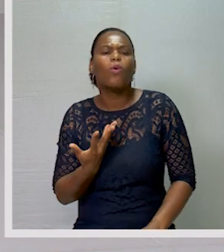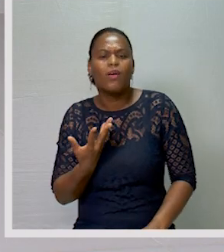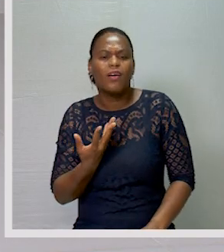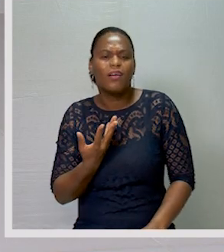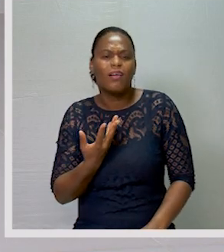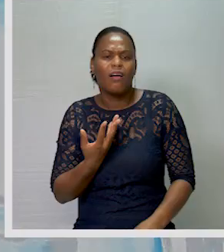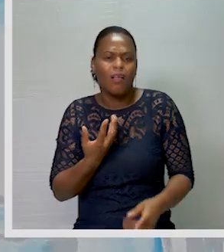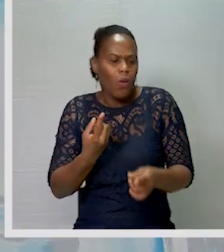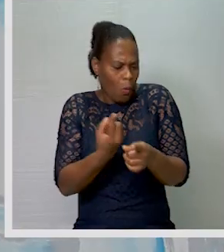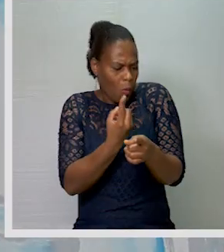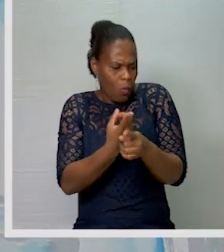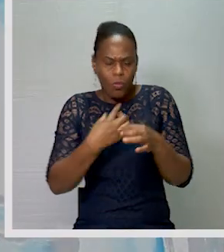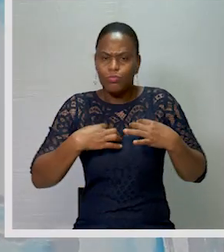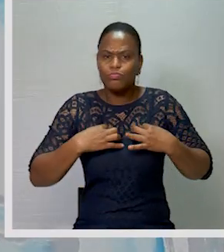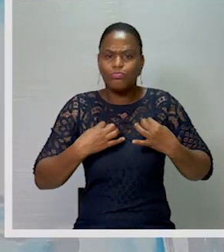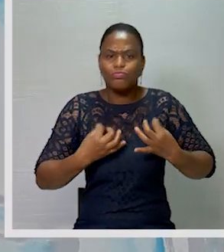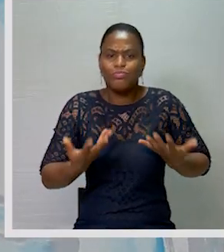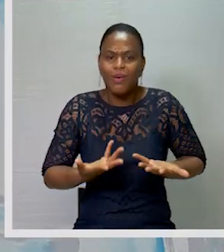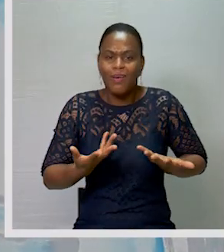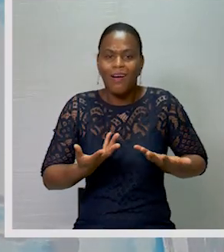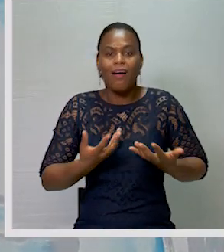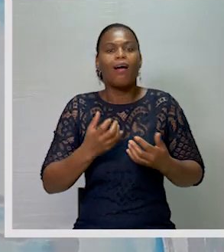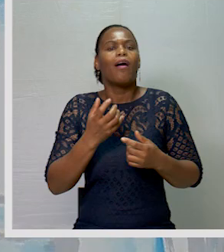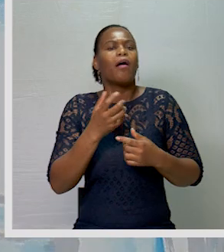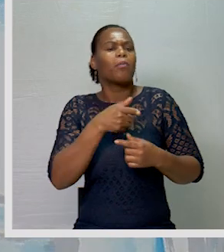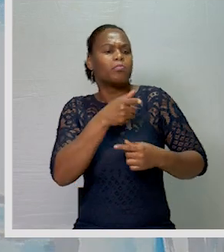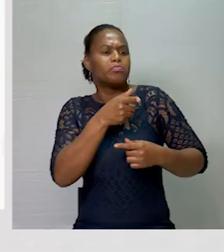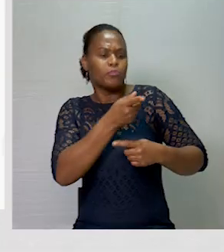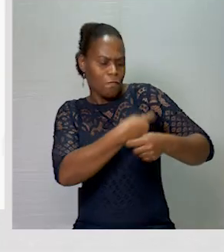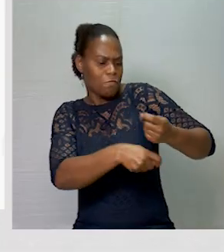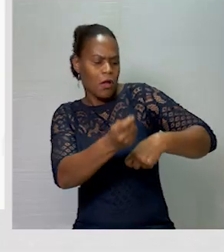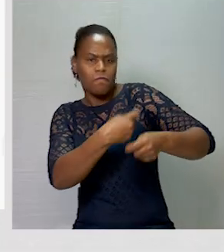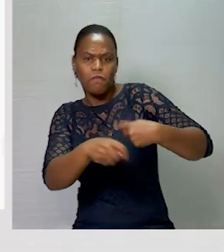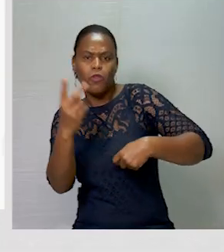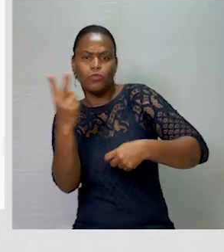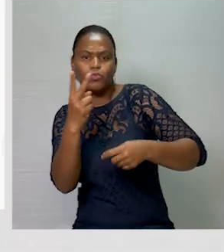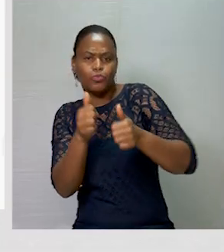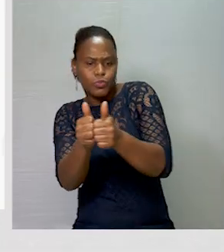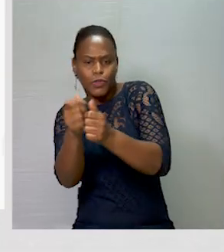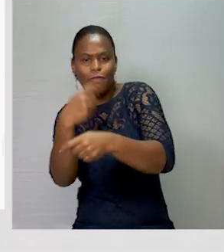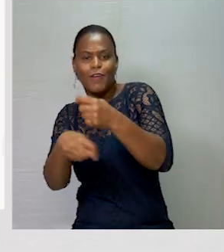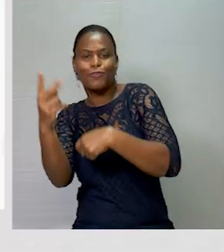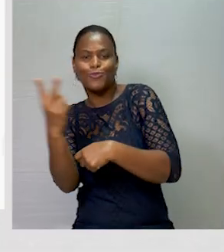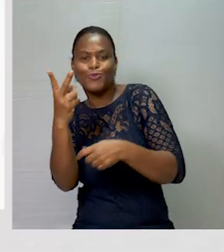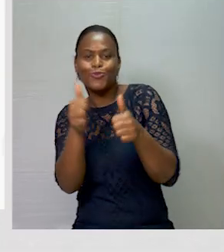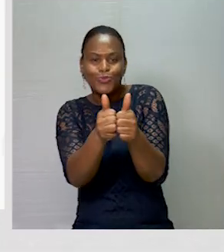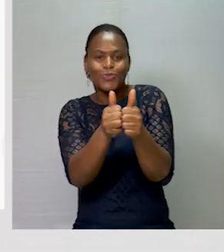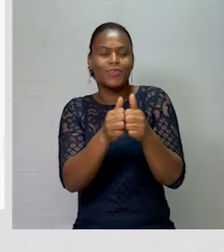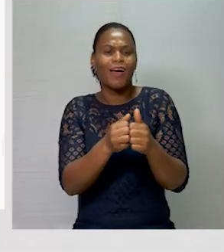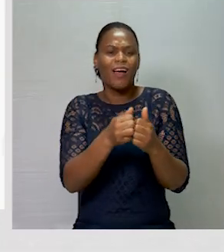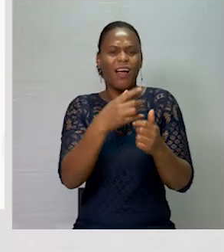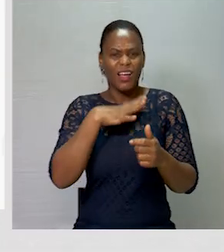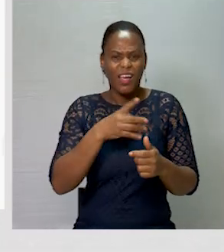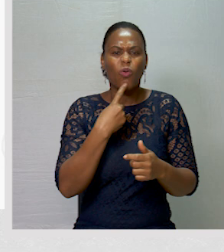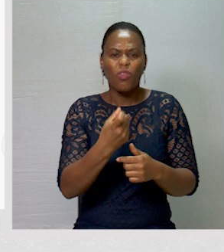Quais são as peças de vestuário que são vendidas aos pares?